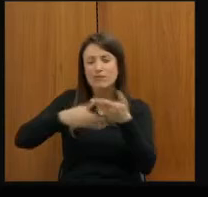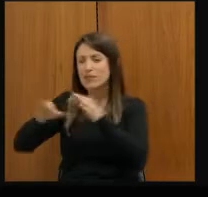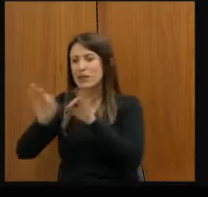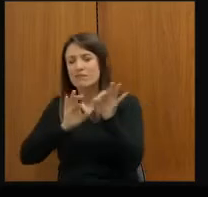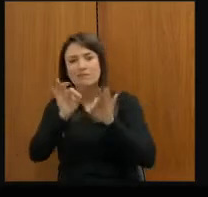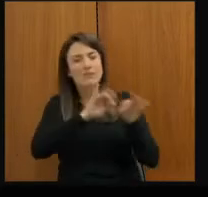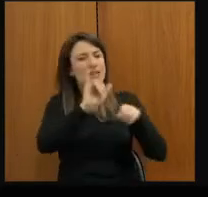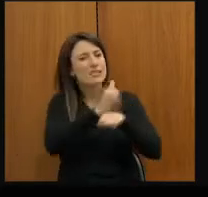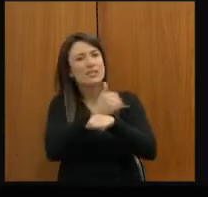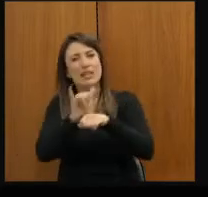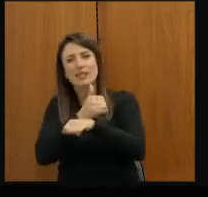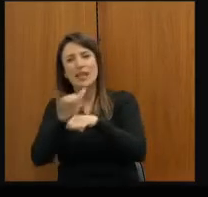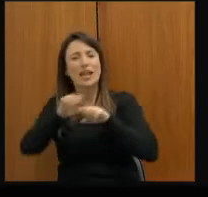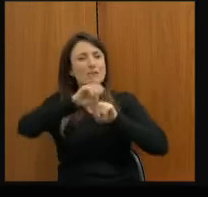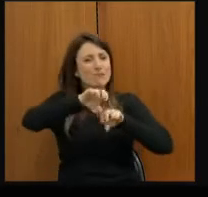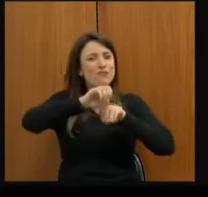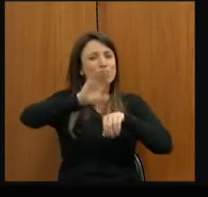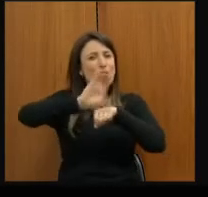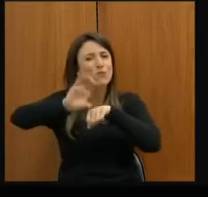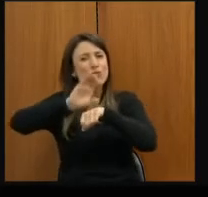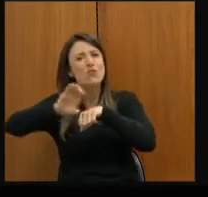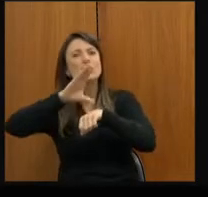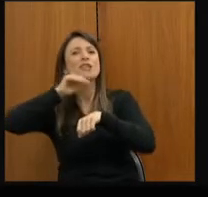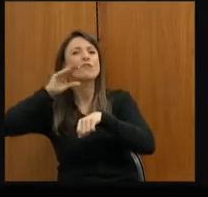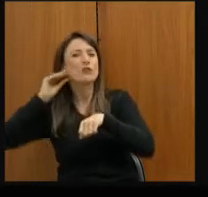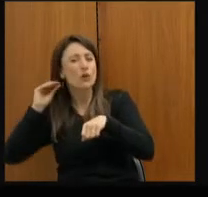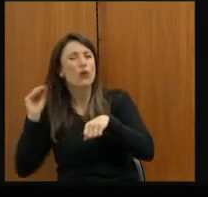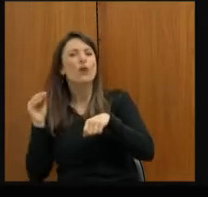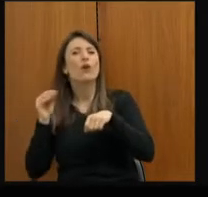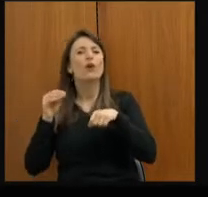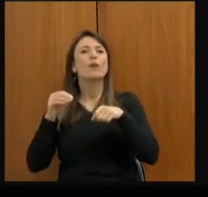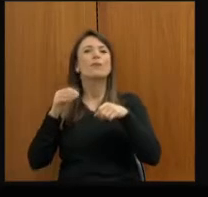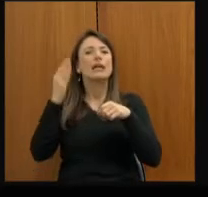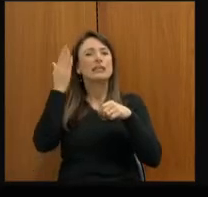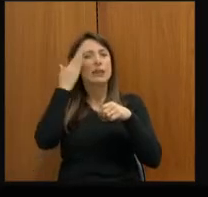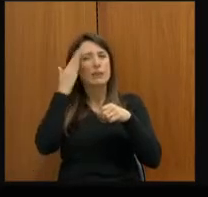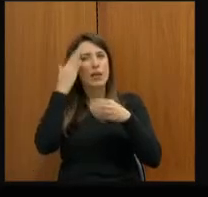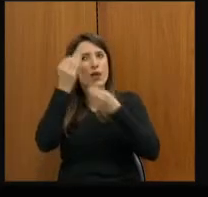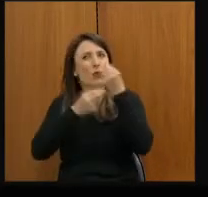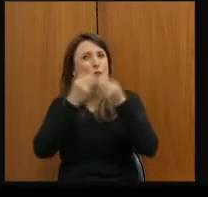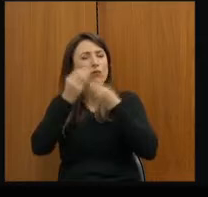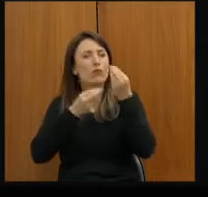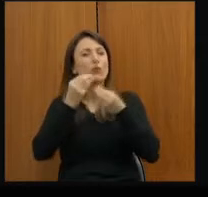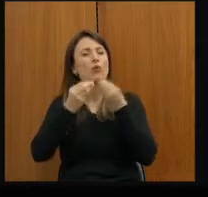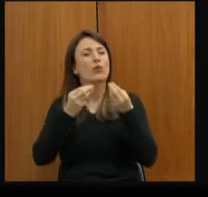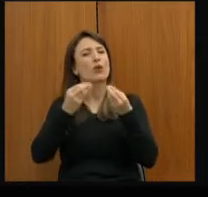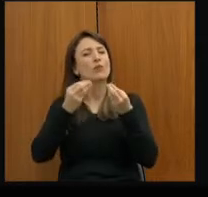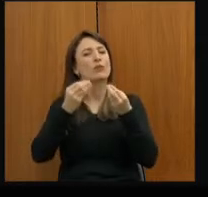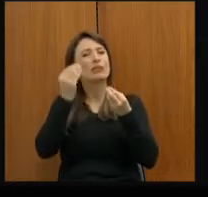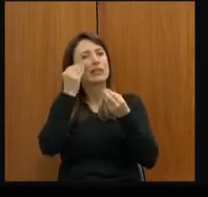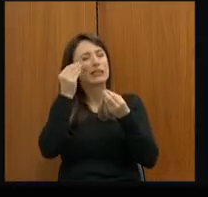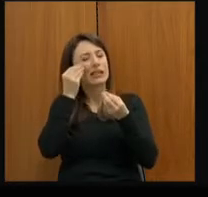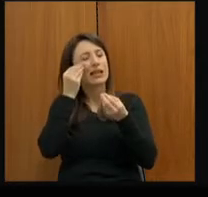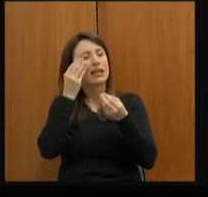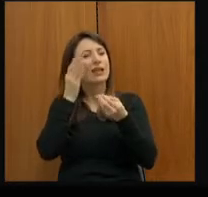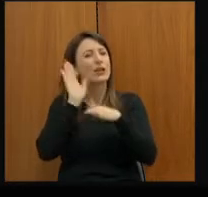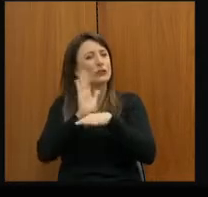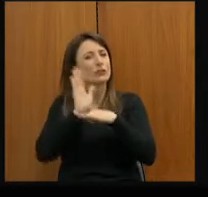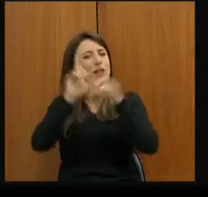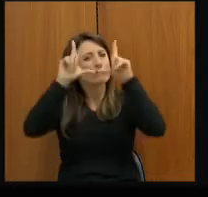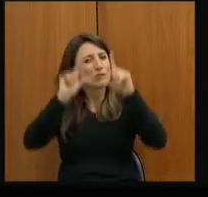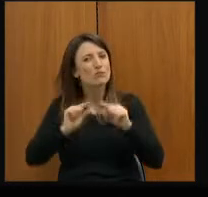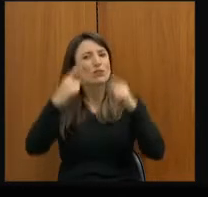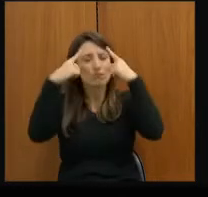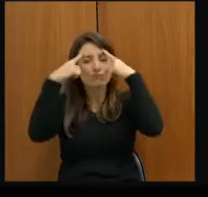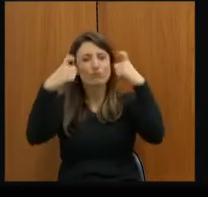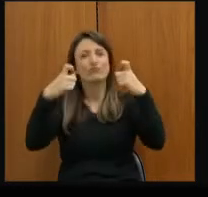servidores e agentes públicos quanto ao Combate à violência doméstica e familiar contra as mulheres é uma coisa muito importante porque às vezes